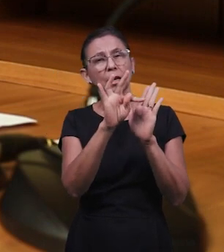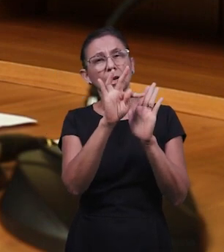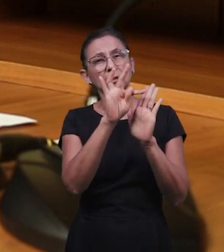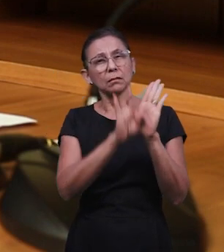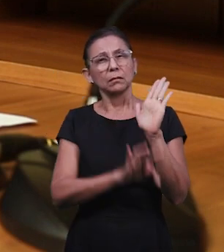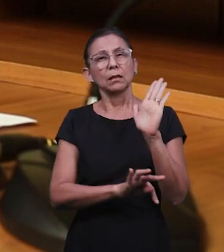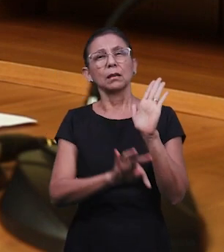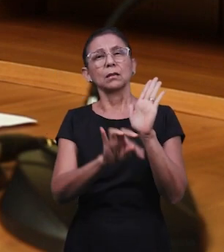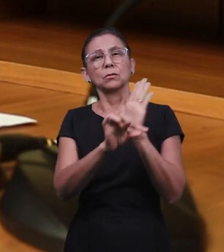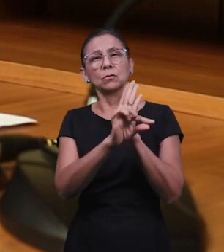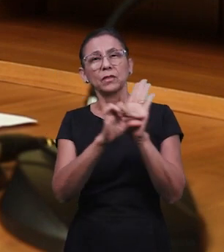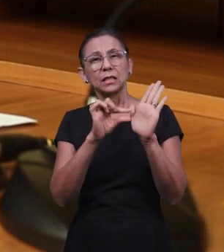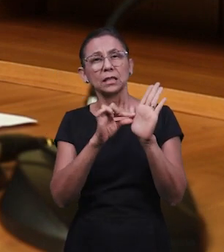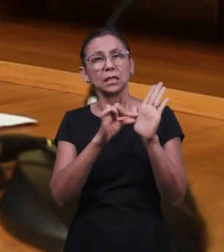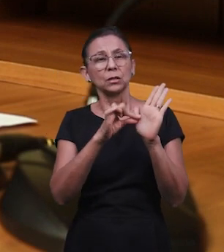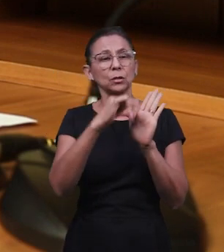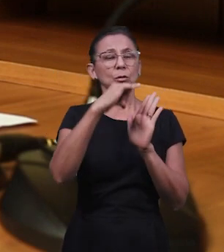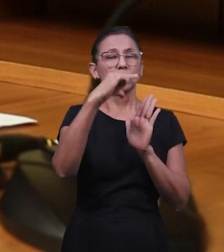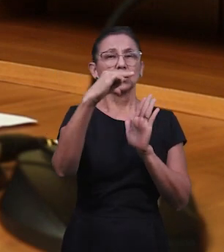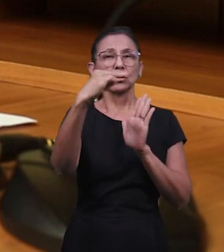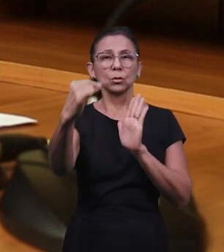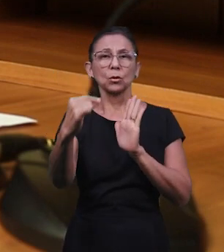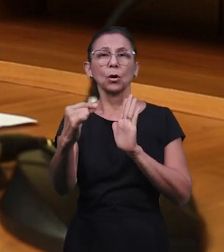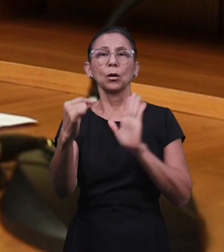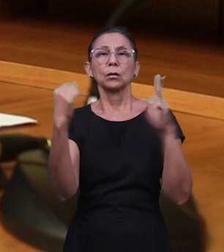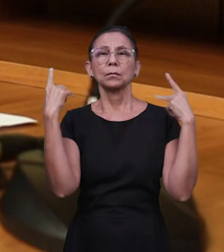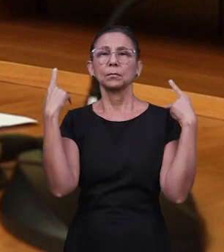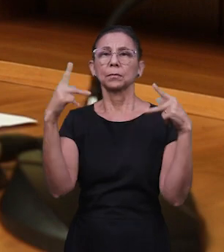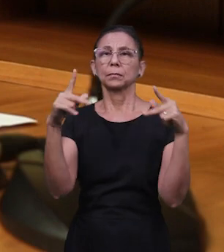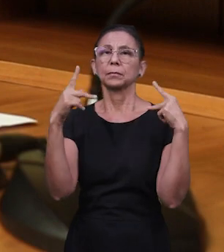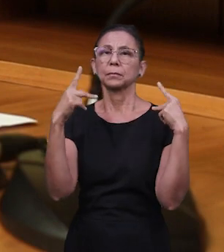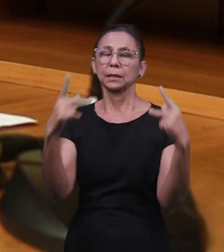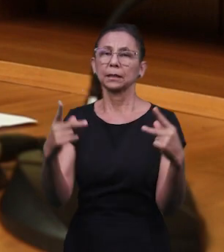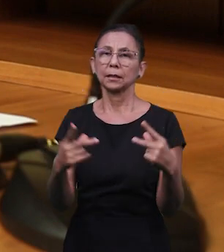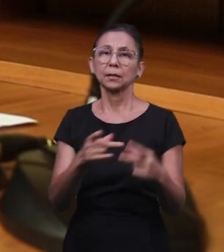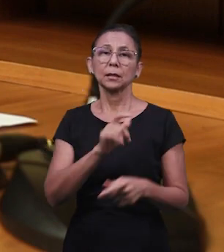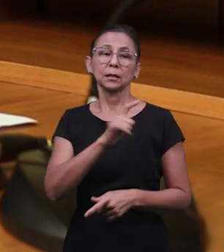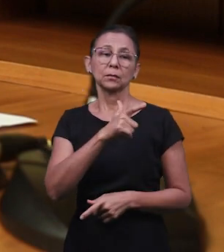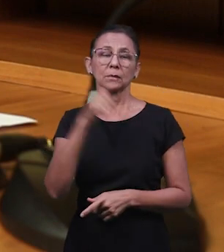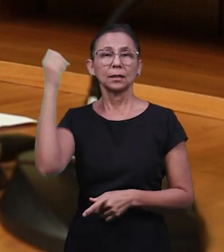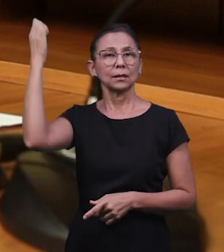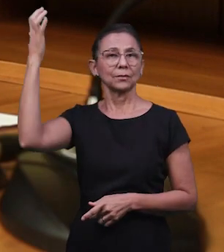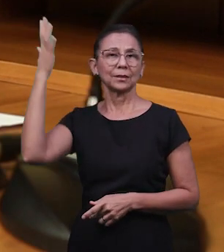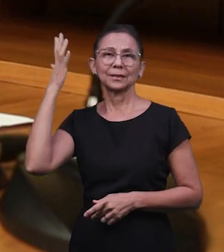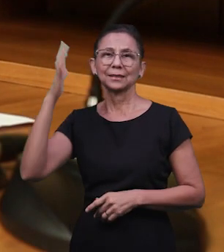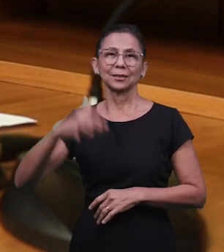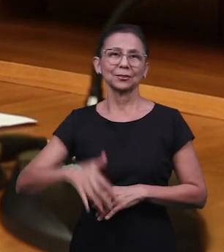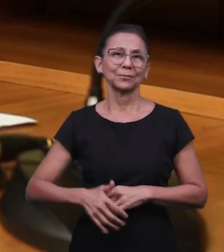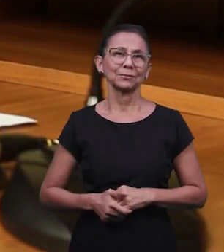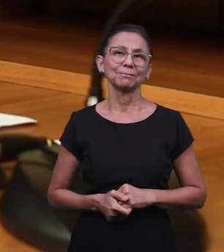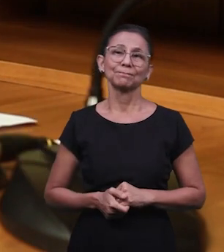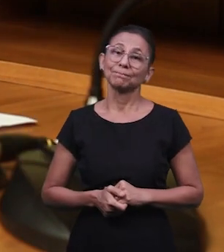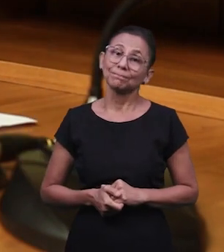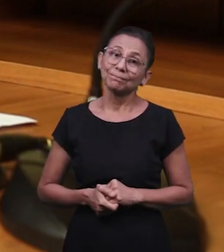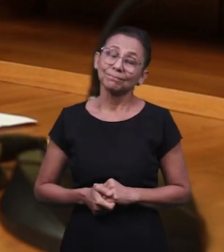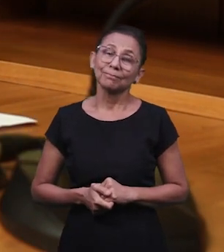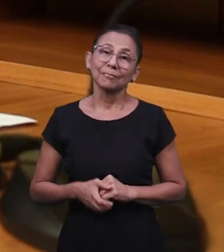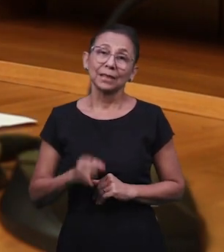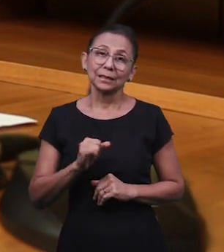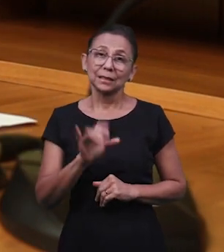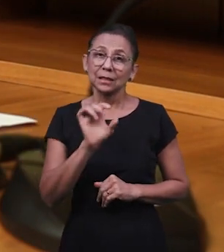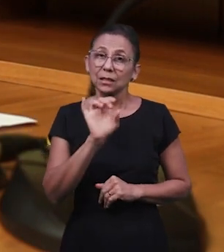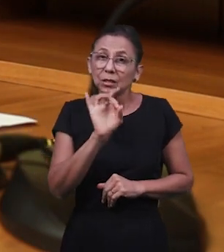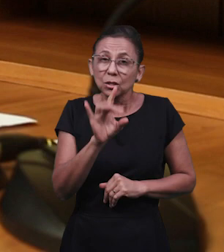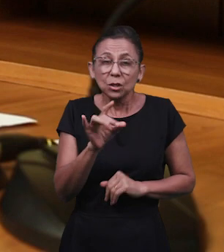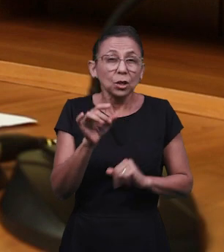nem de fundamento mais. Porque se eu sair daquilo que é o plano de Deus, agora eu criei realmente uma religião,